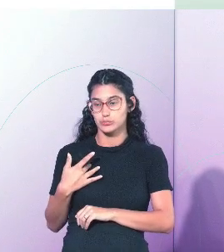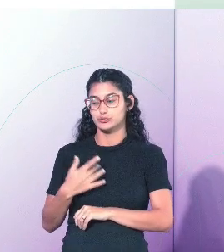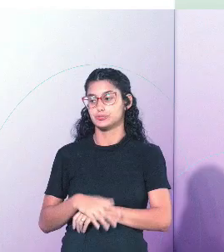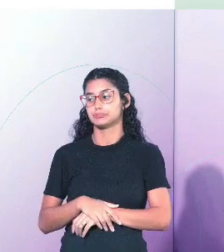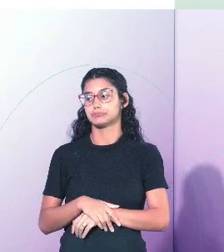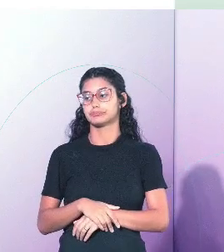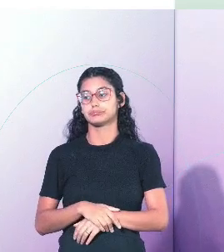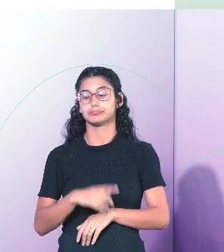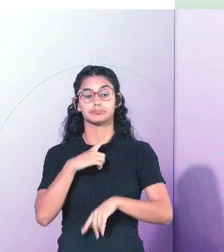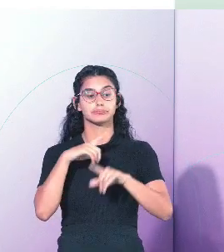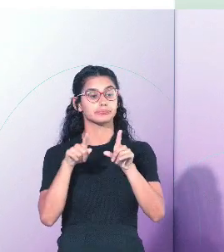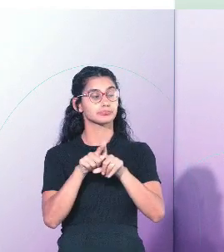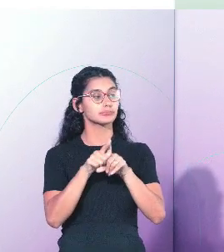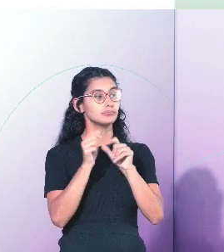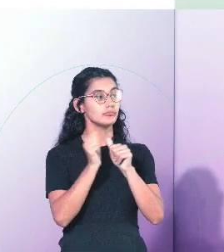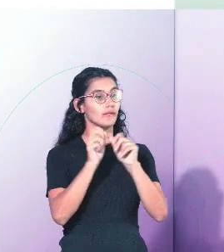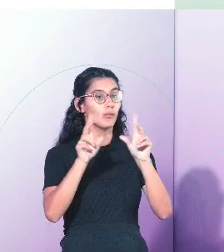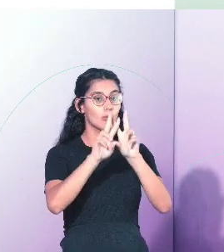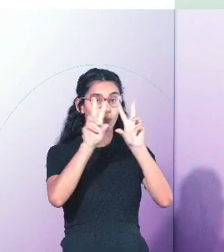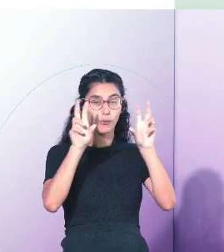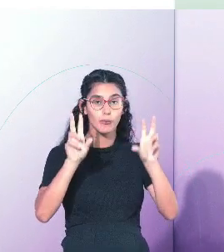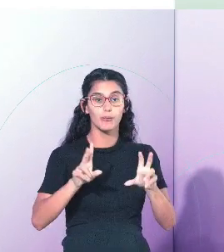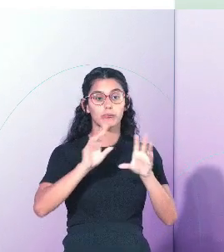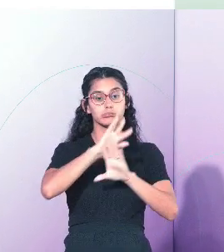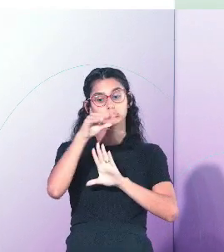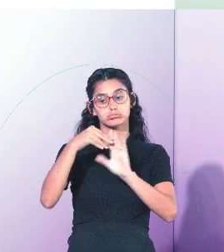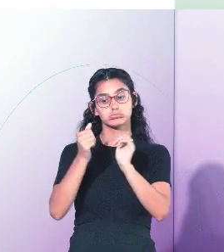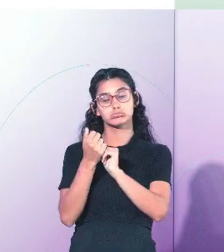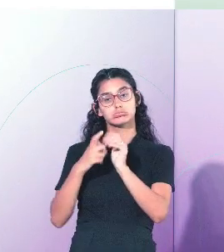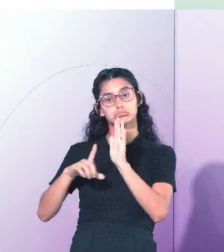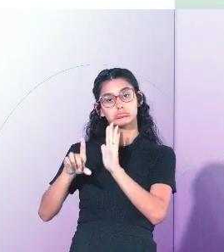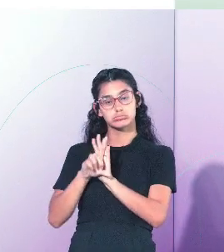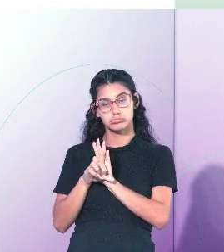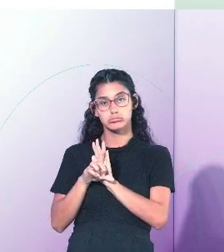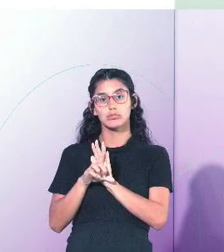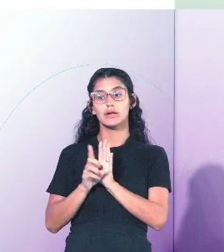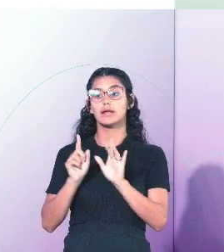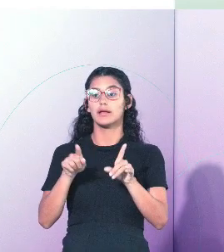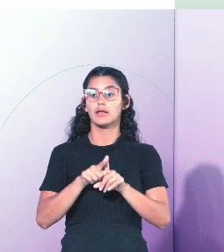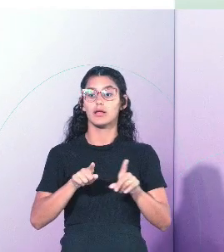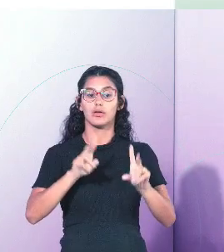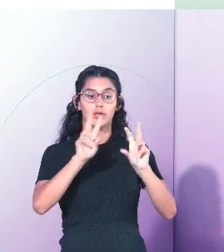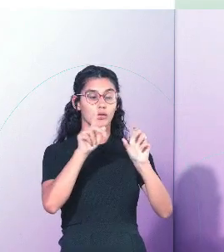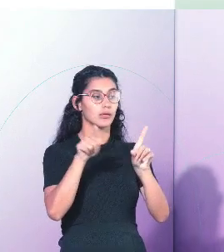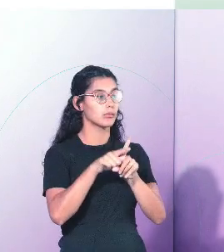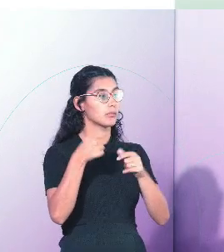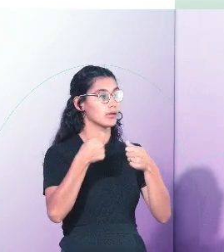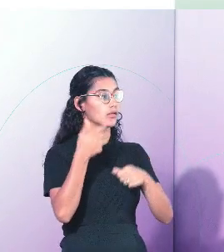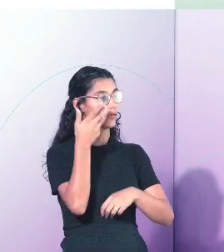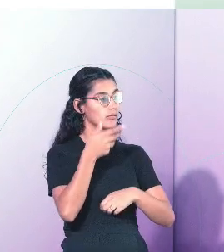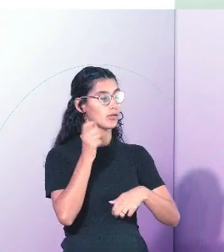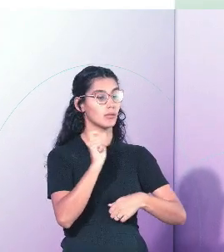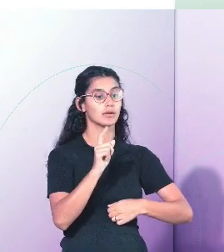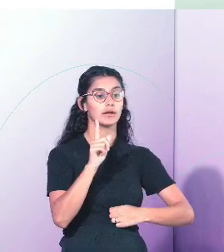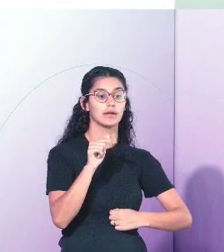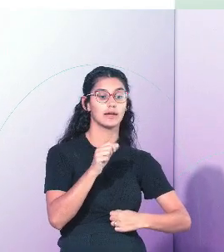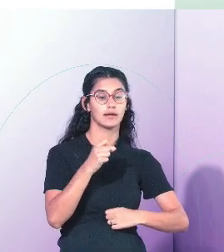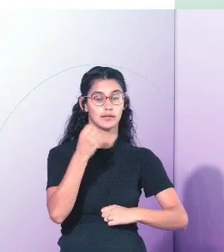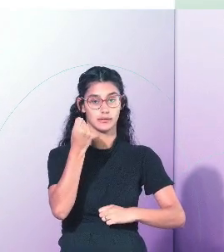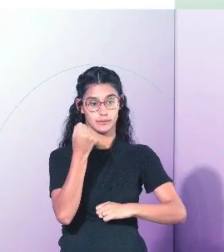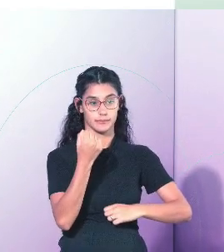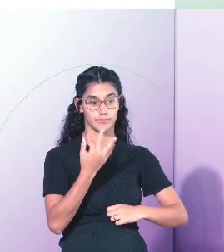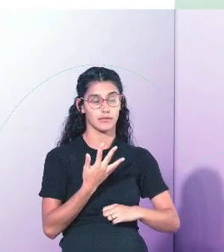submissão, existe aqui um termo de exclusão legal pela lei, e o termo da lei diz exatamente isso. O que está